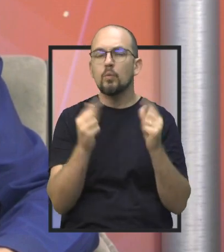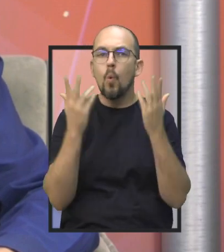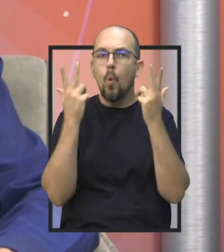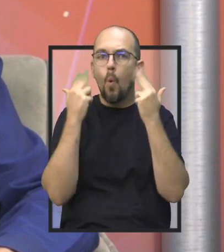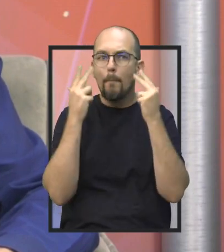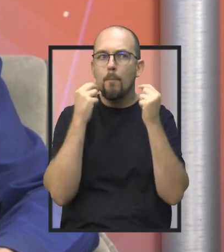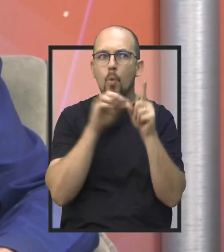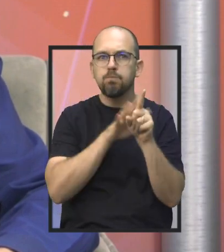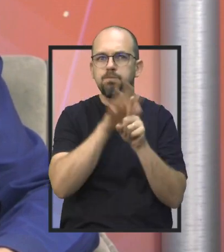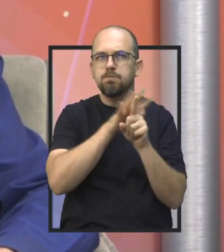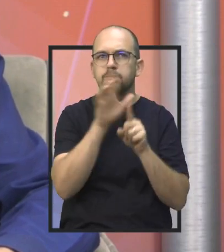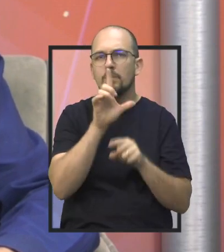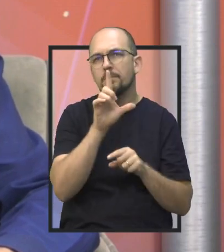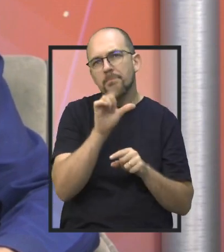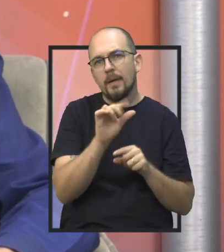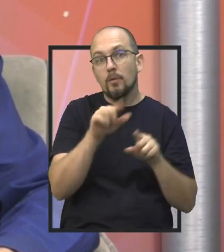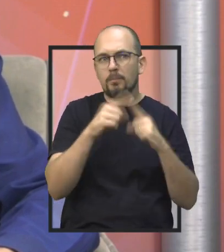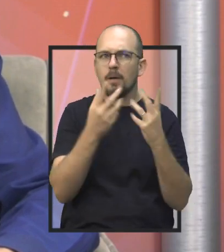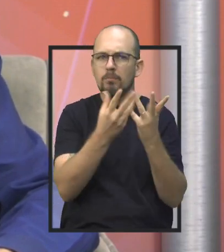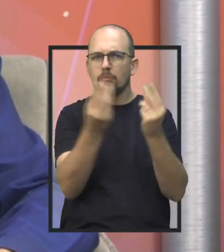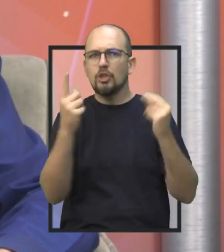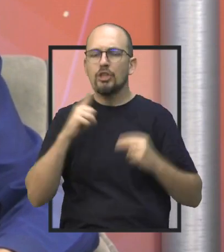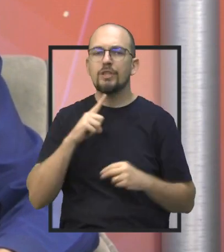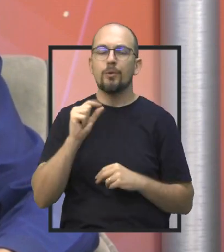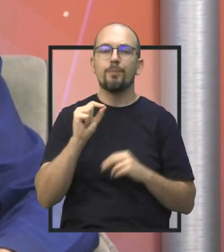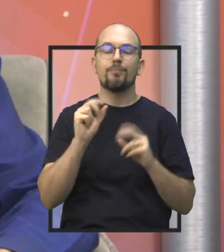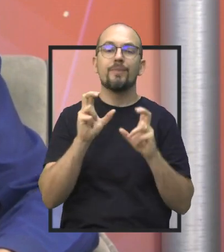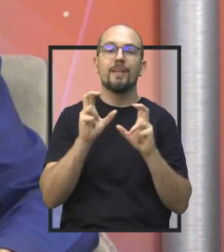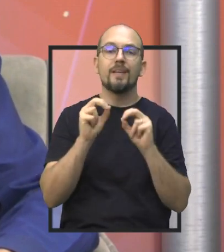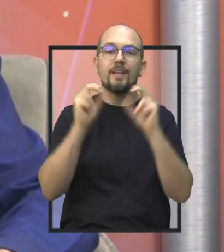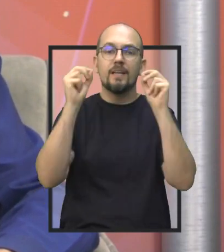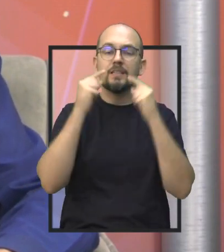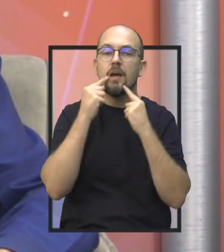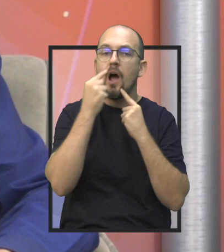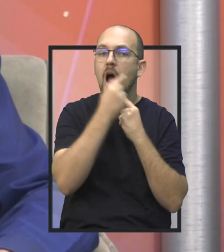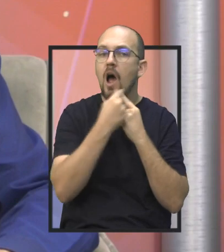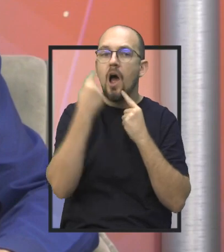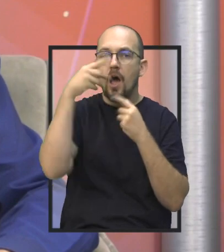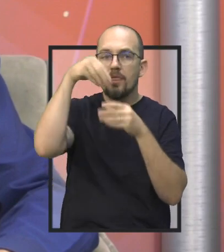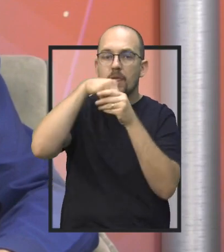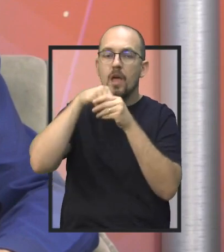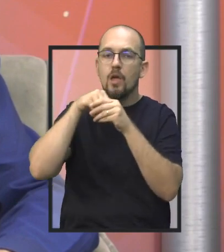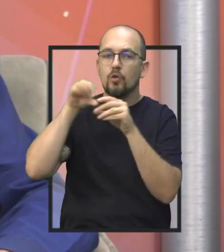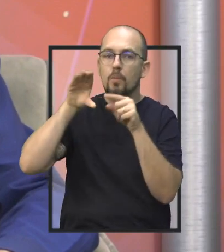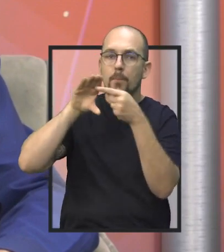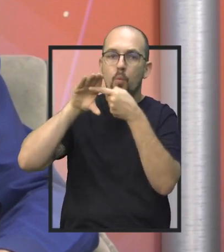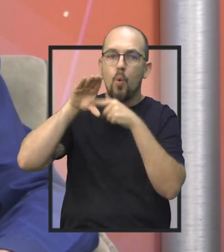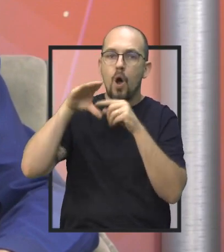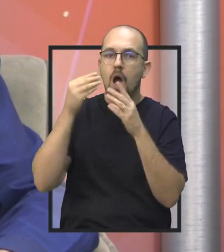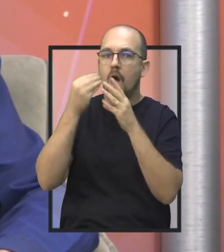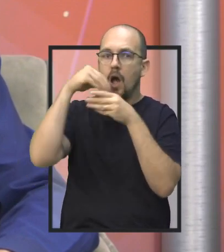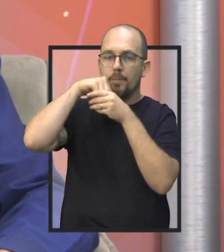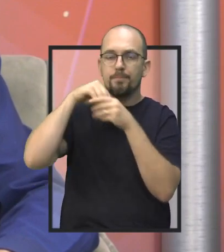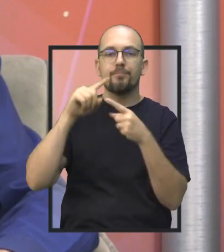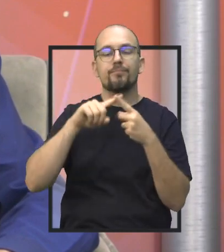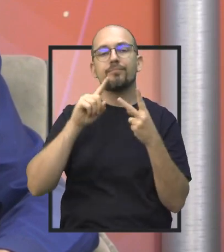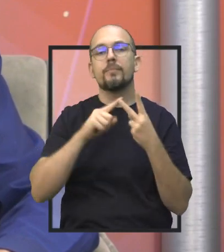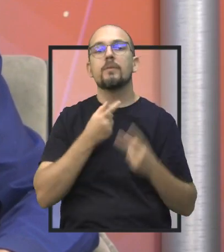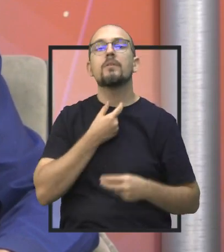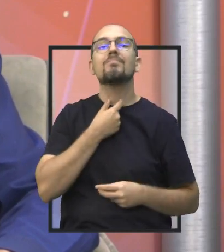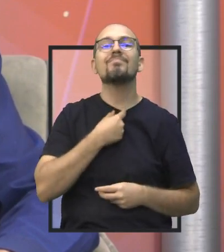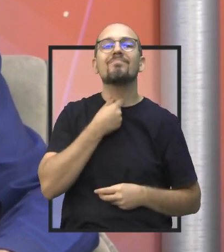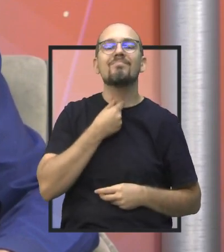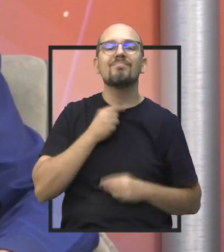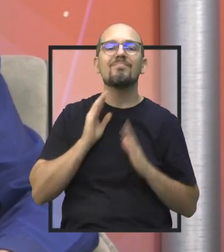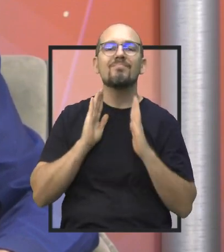vida da população, é câncer de cavidade oral, da boca, câncer de laringe, do aparelho fonatório